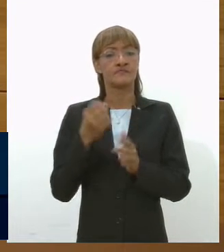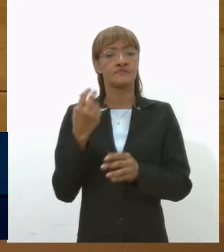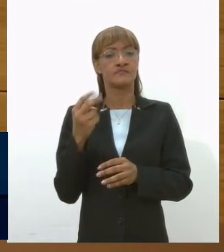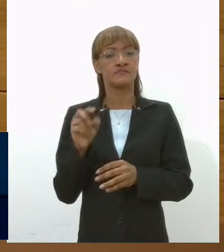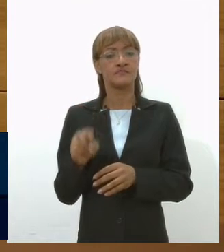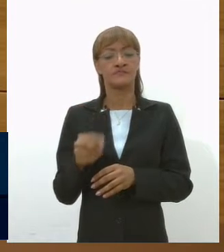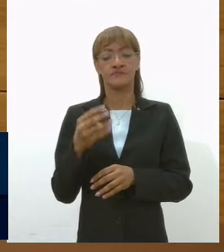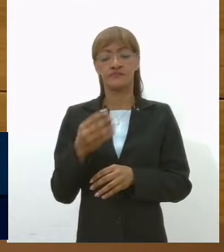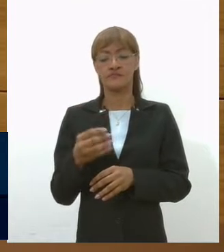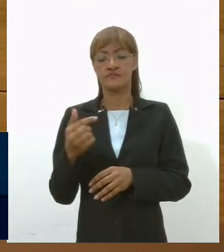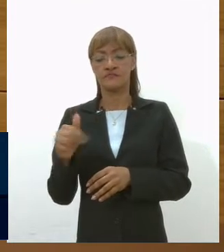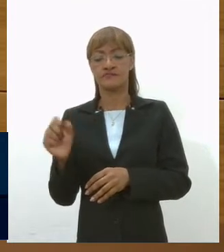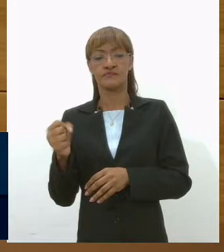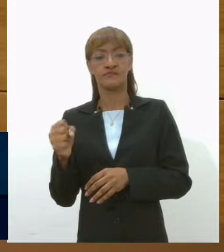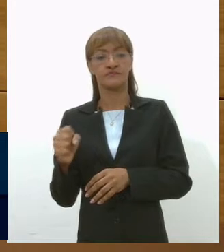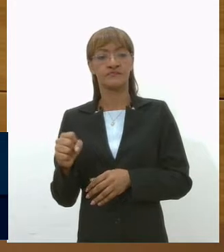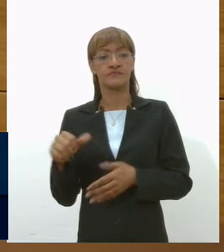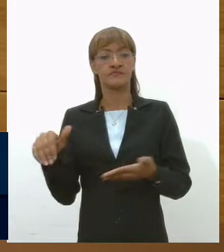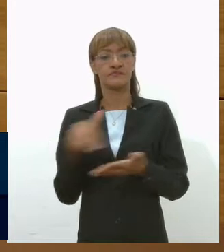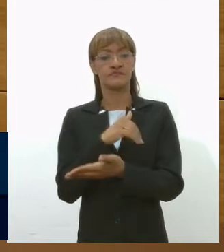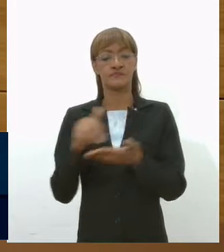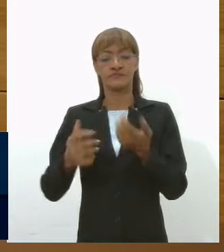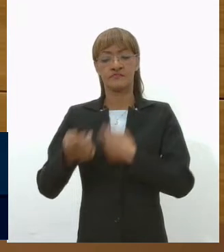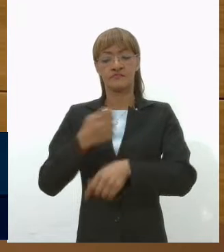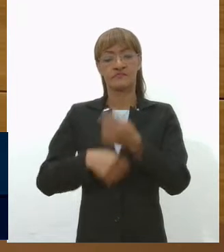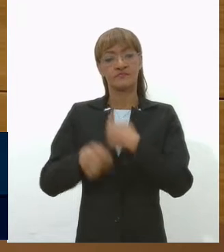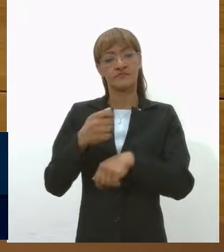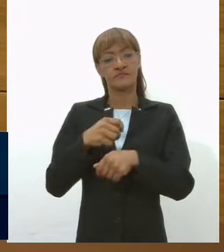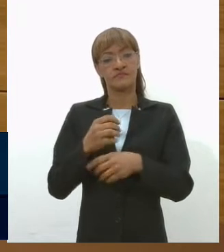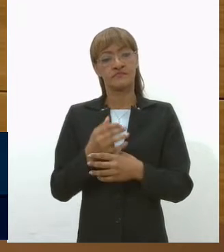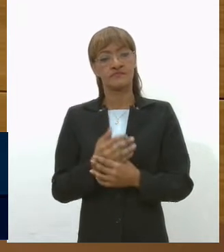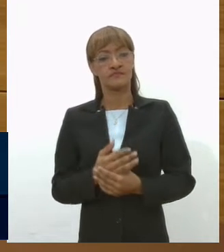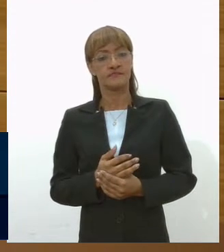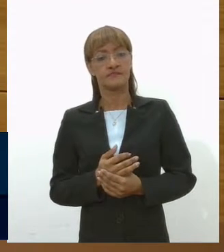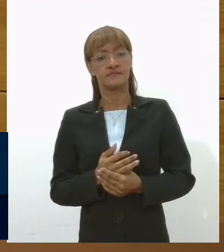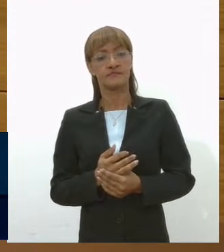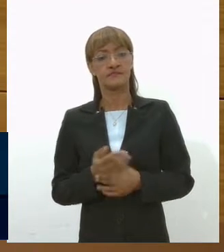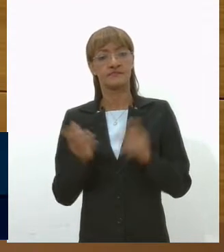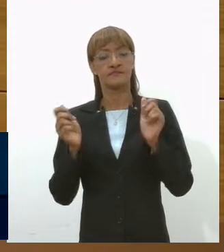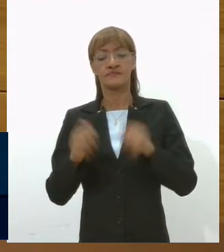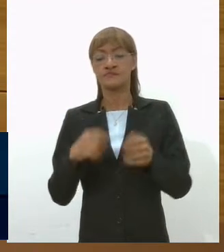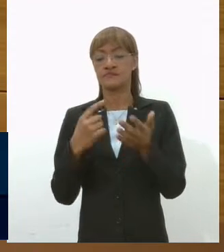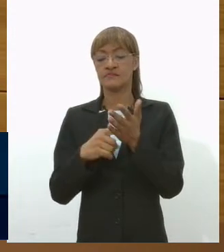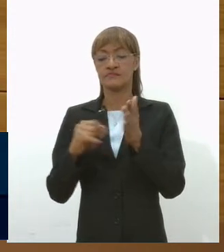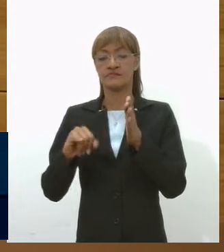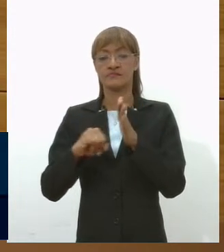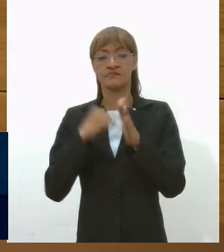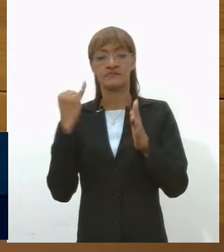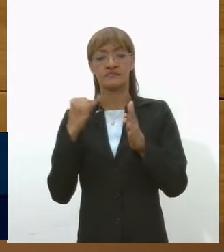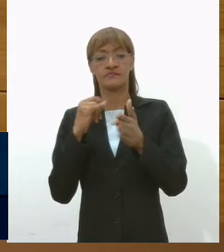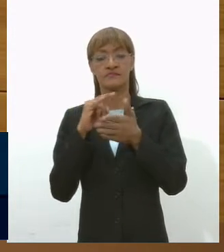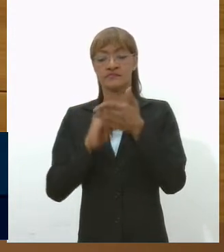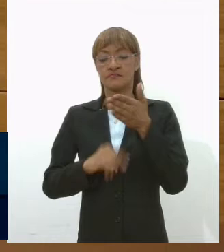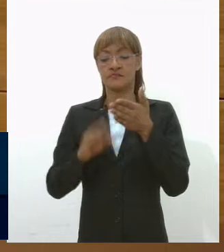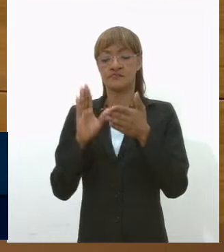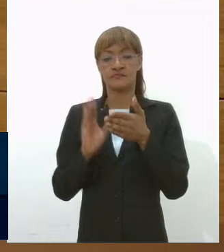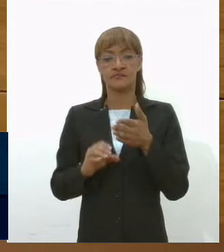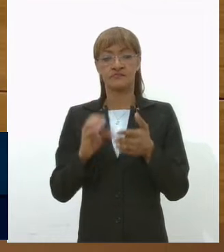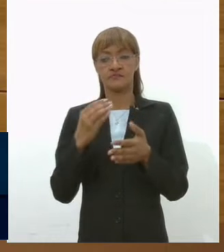2428, da Secretaria de Estado da Administração, informação sobre termo de cooperação técnica entre a SEAD e a Cefaz.